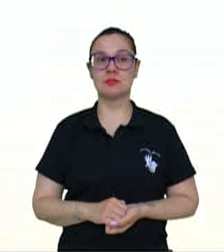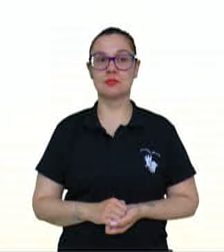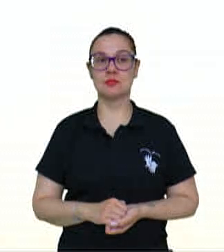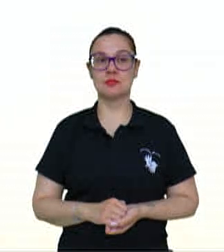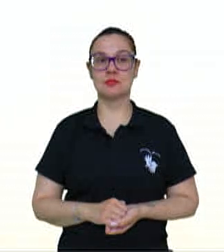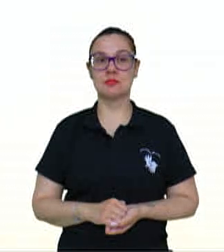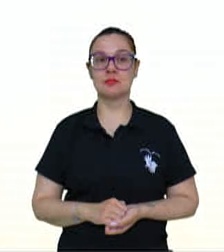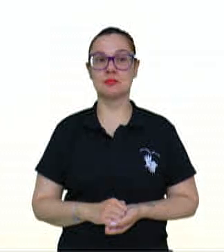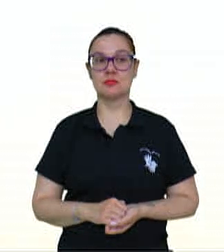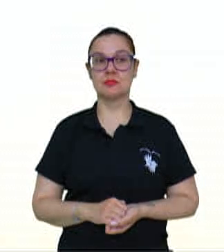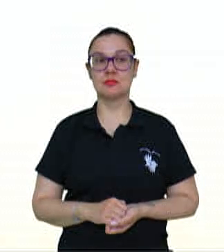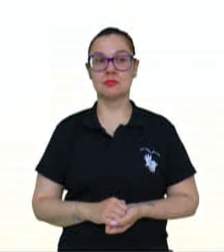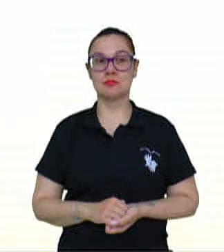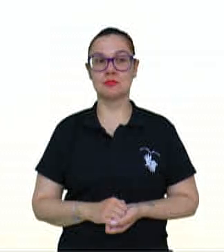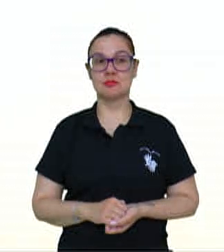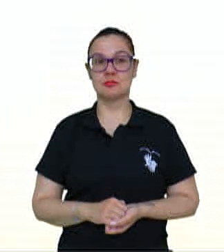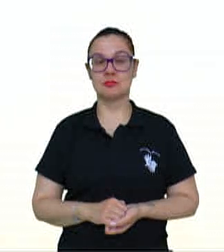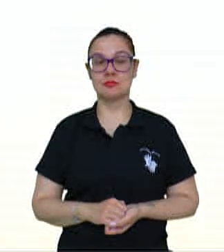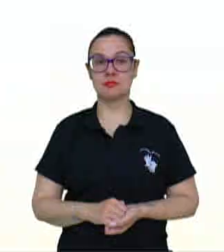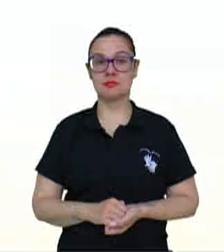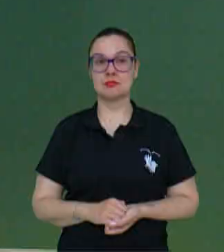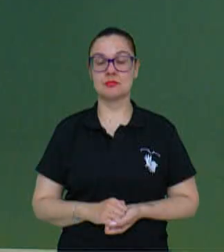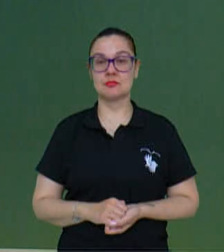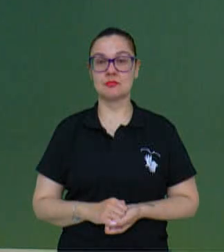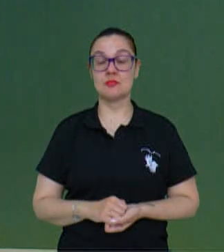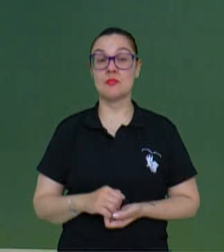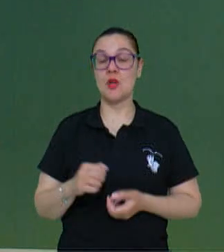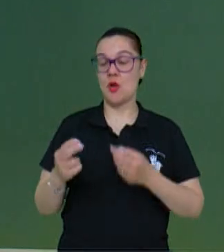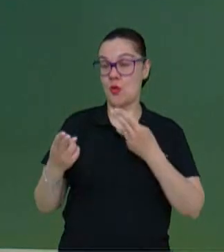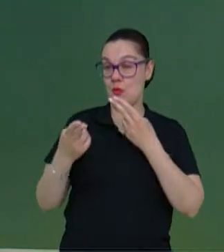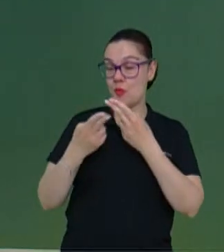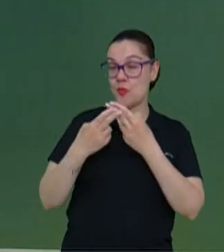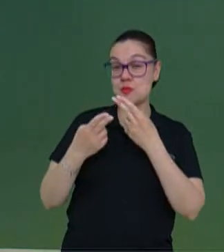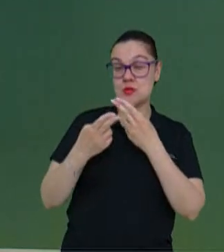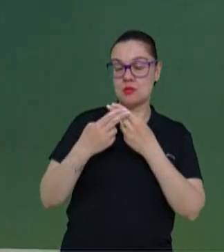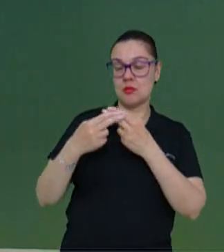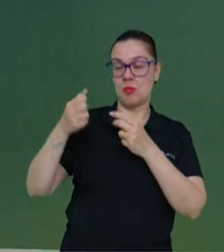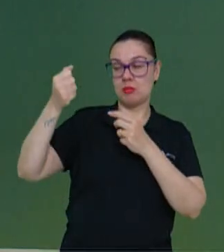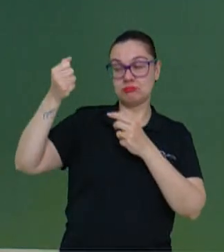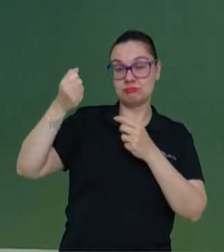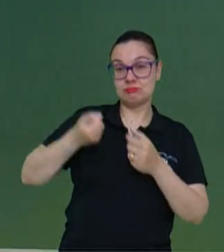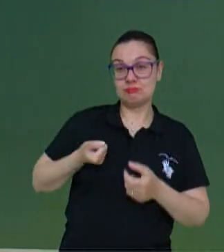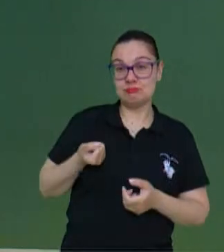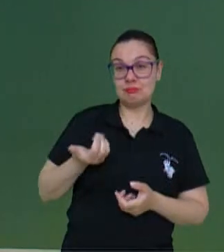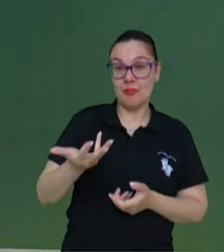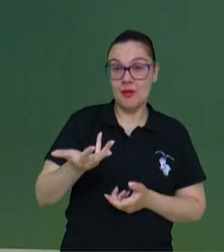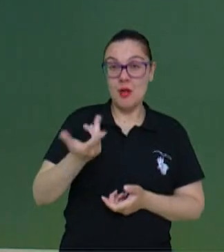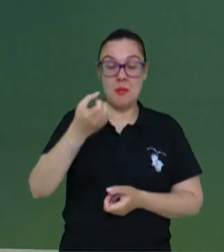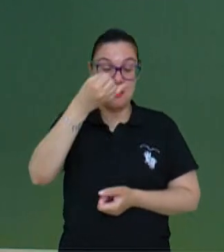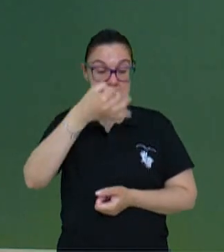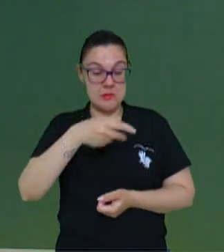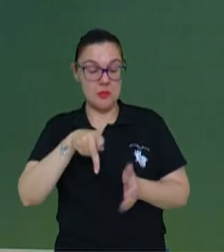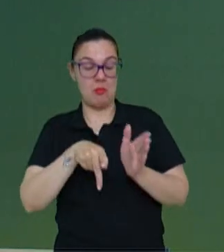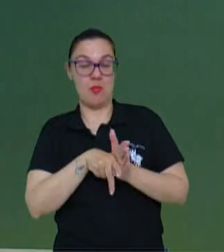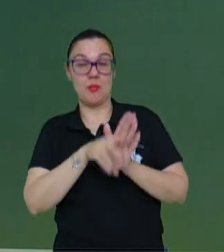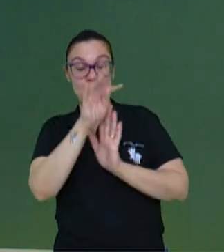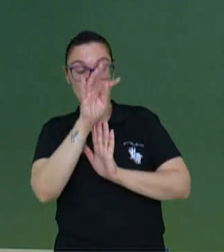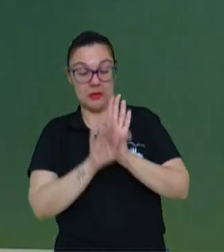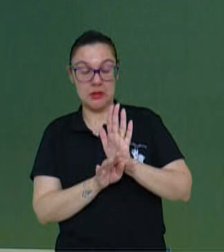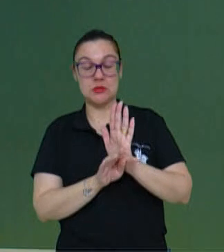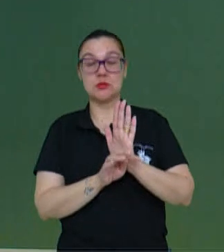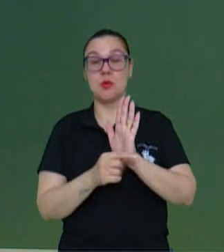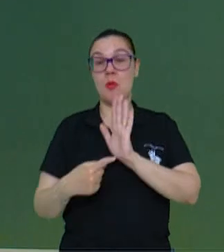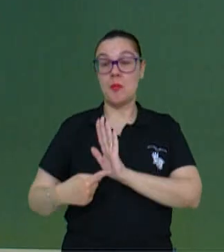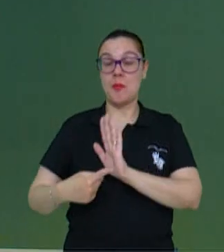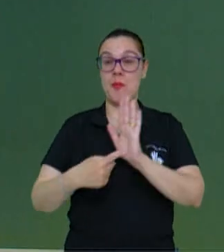uma máquina de cortar papeles. Então, utilizamos aí a enumeração, né, para escrever um pequeno texto, para